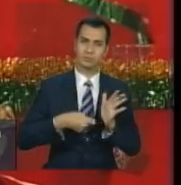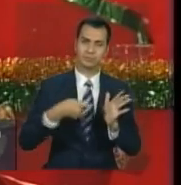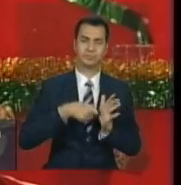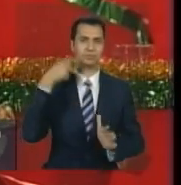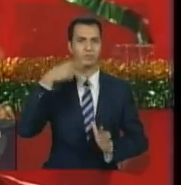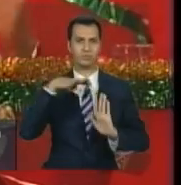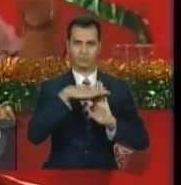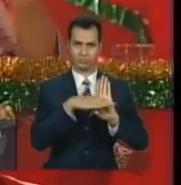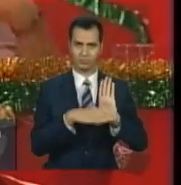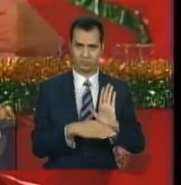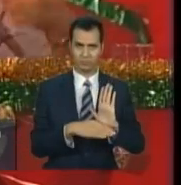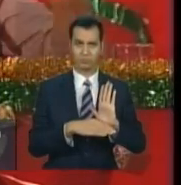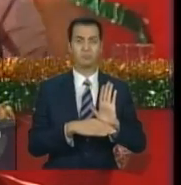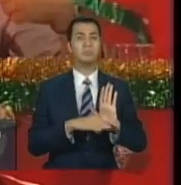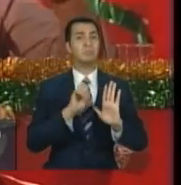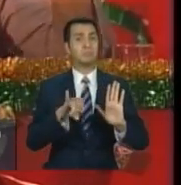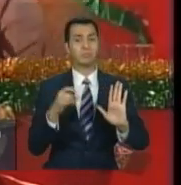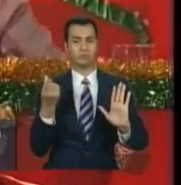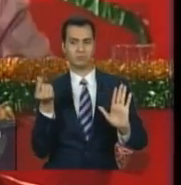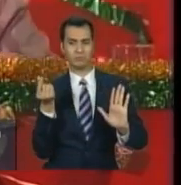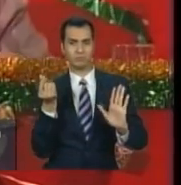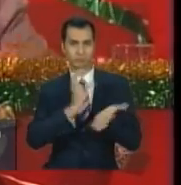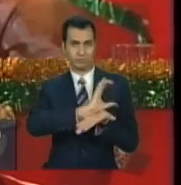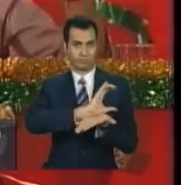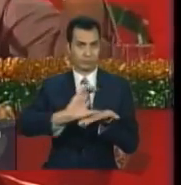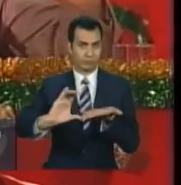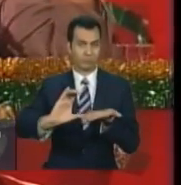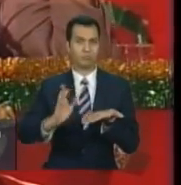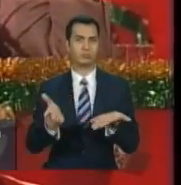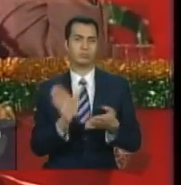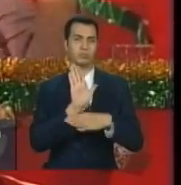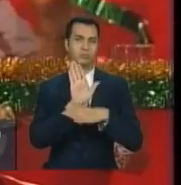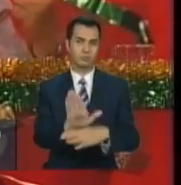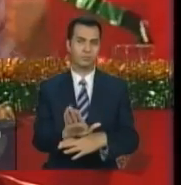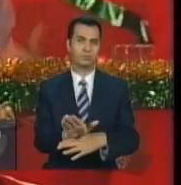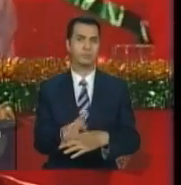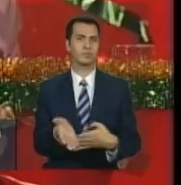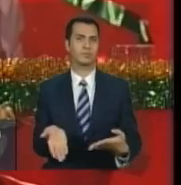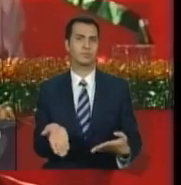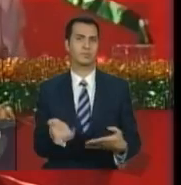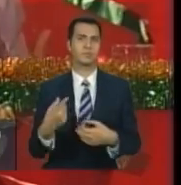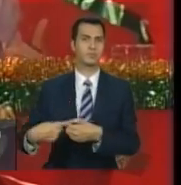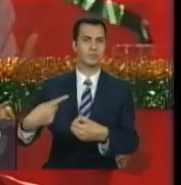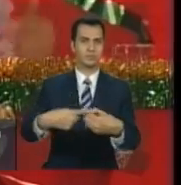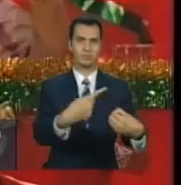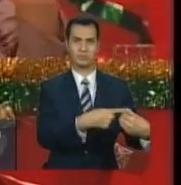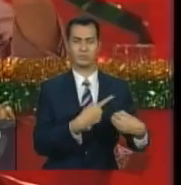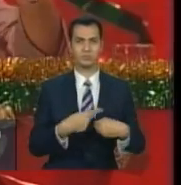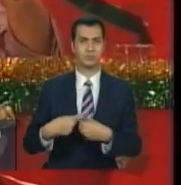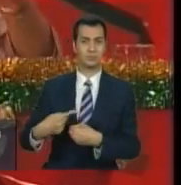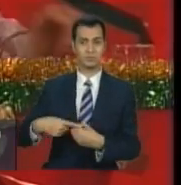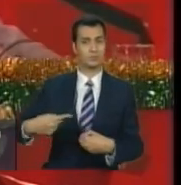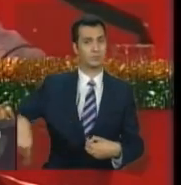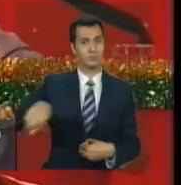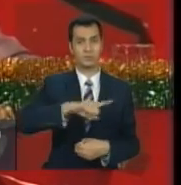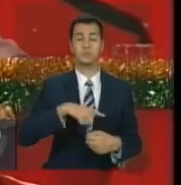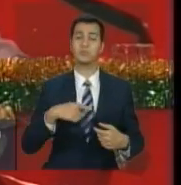quando se tratar do dinheiro do governo federal ao ser passado para os municípios, que